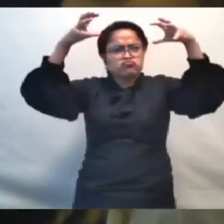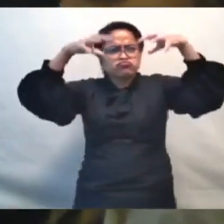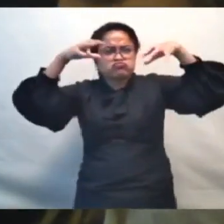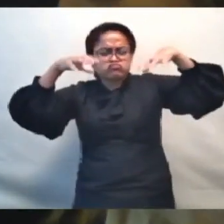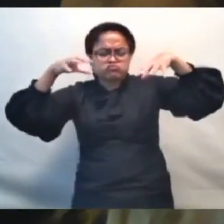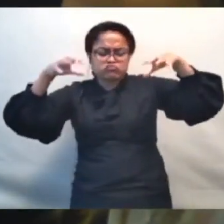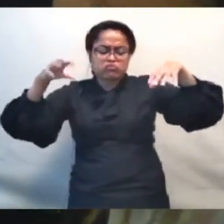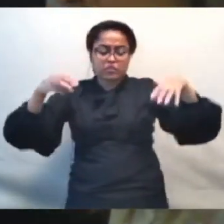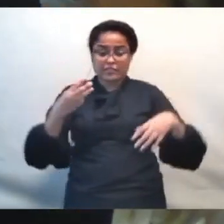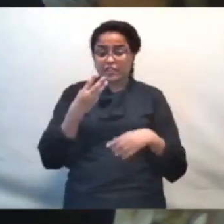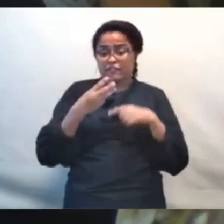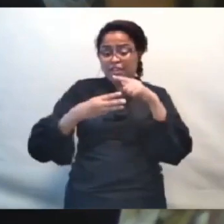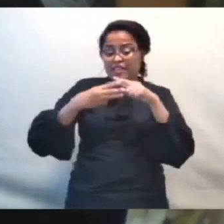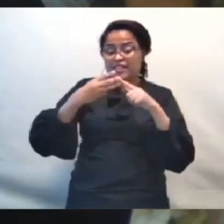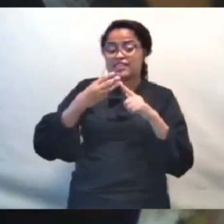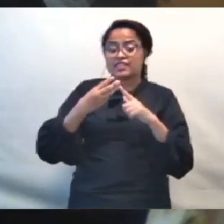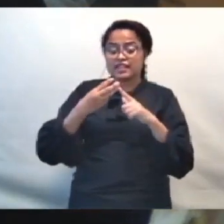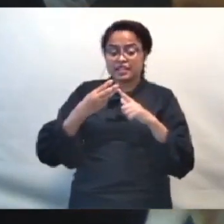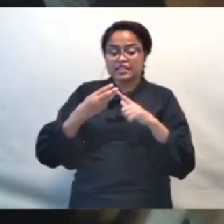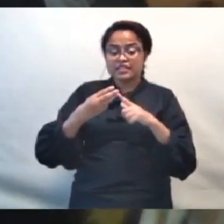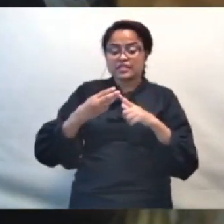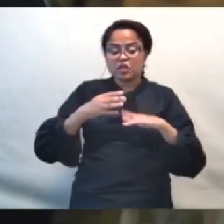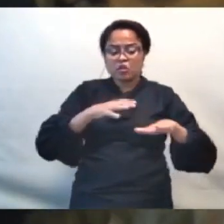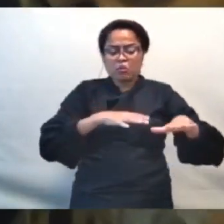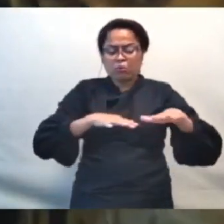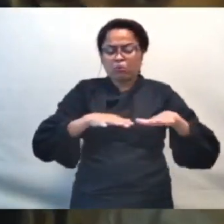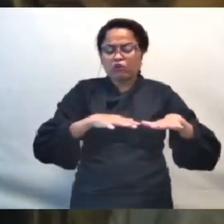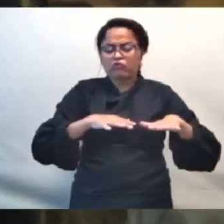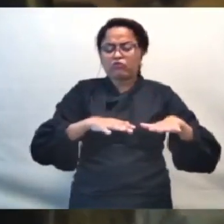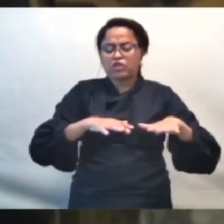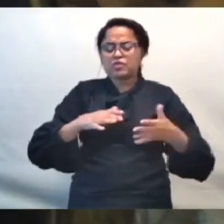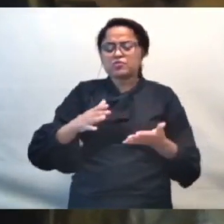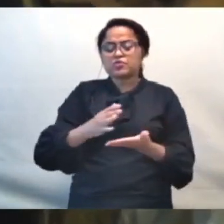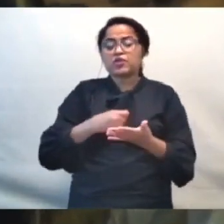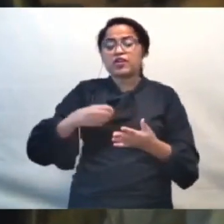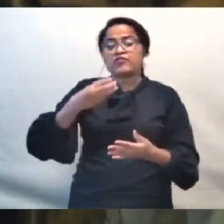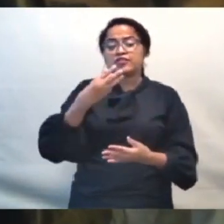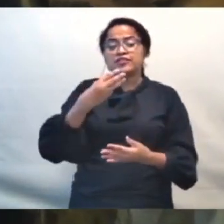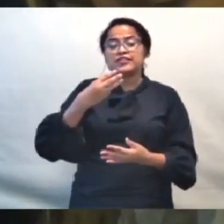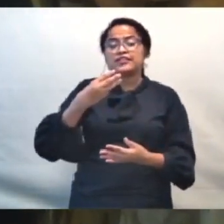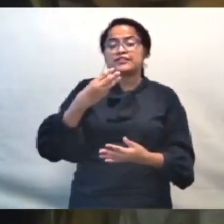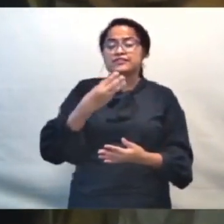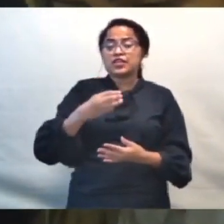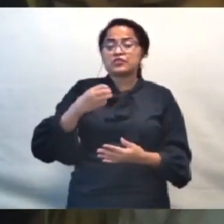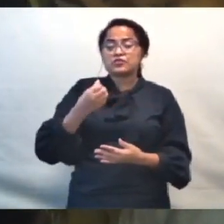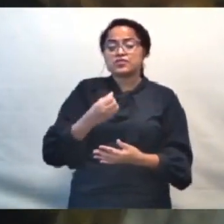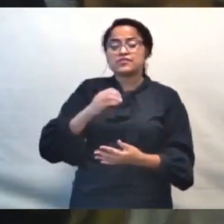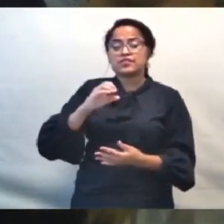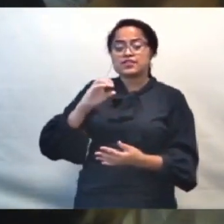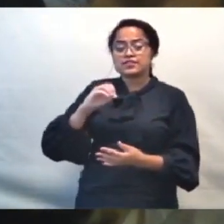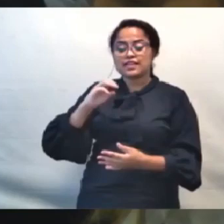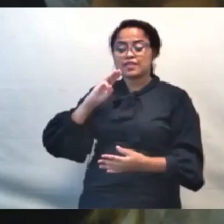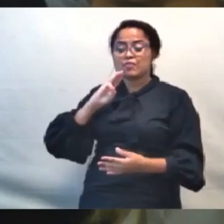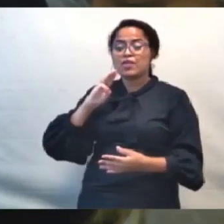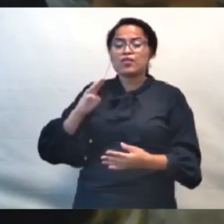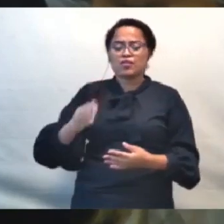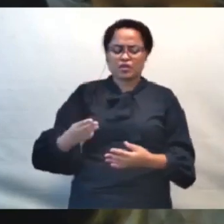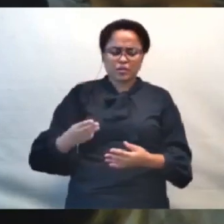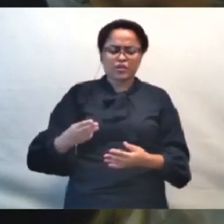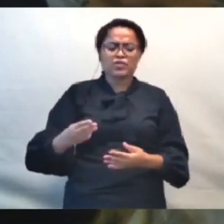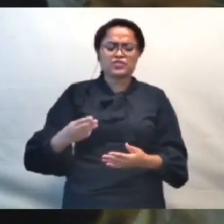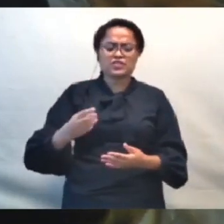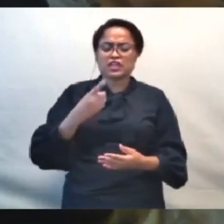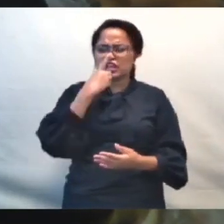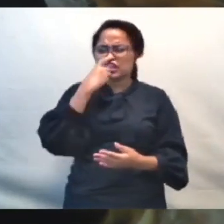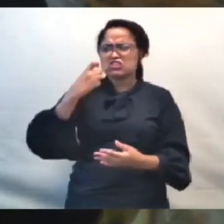Em 2023, foram 360 toneladas de resíduos removidos em mutirões. Mas é preciso ressaltar 2 pontos,